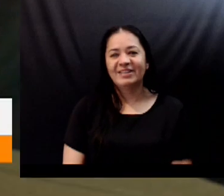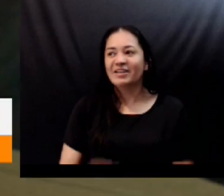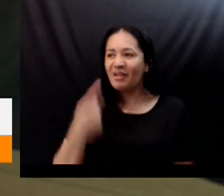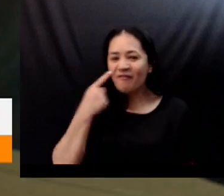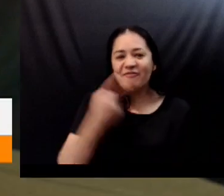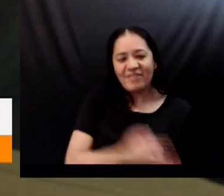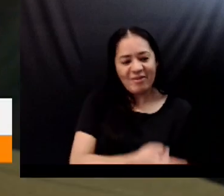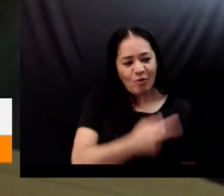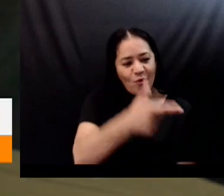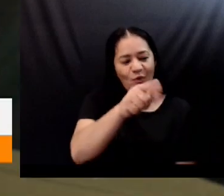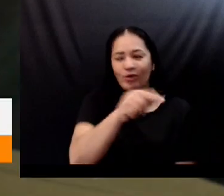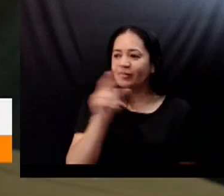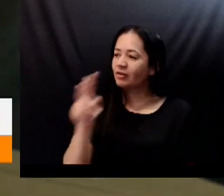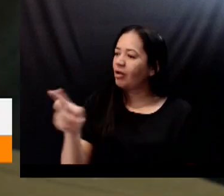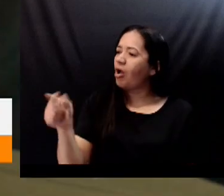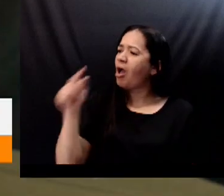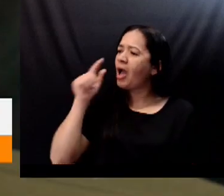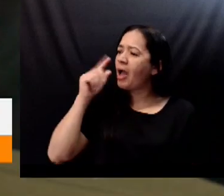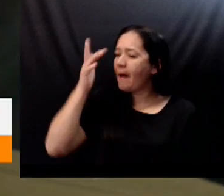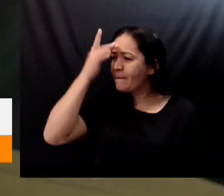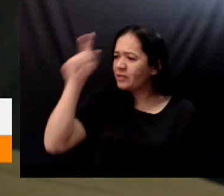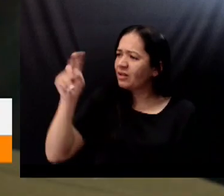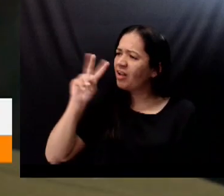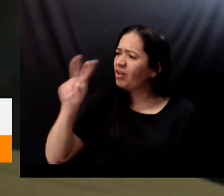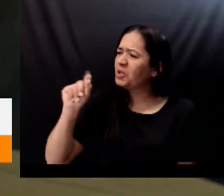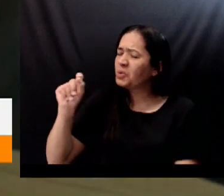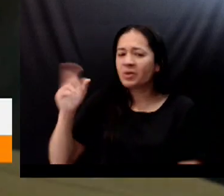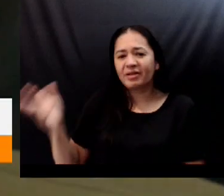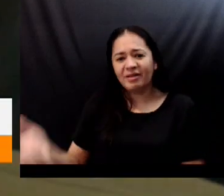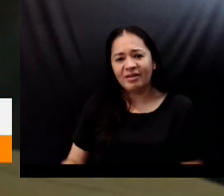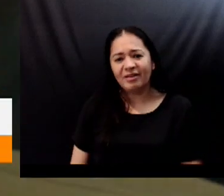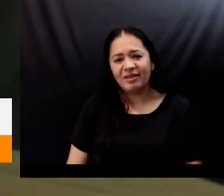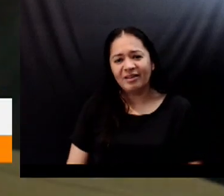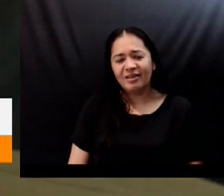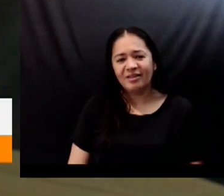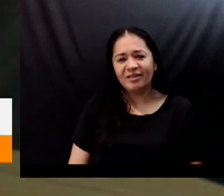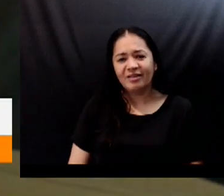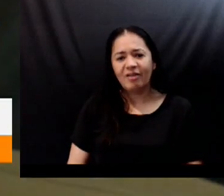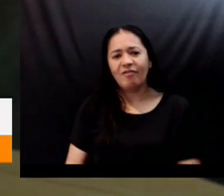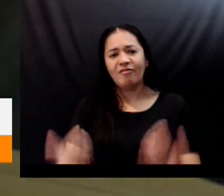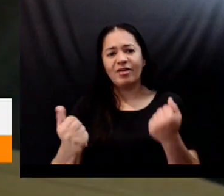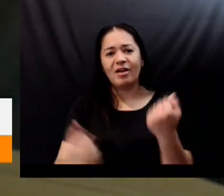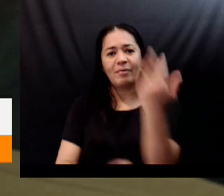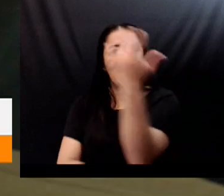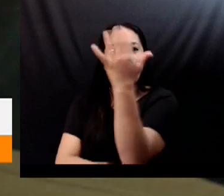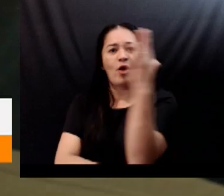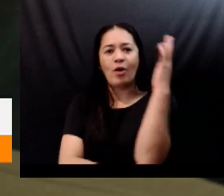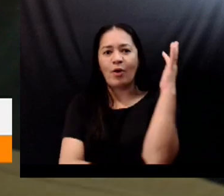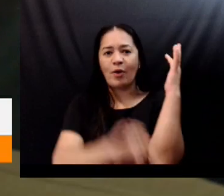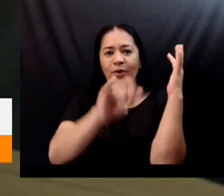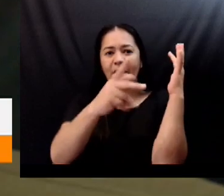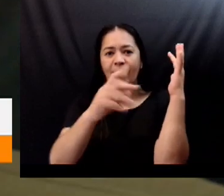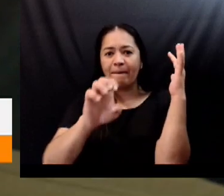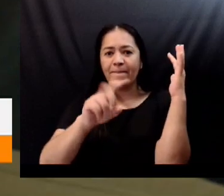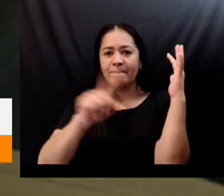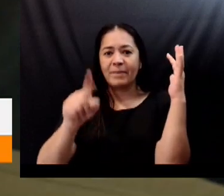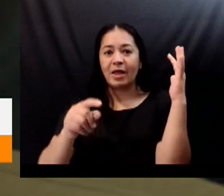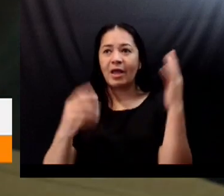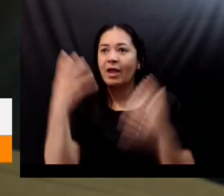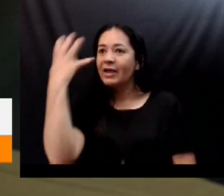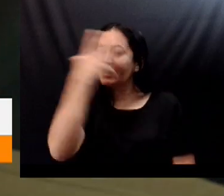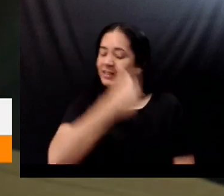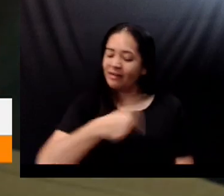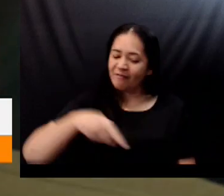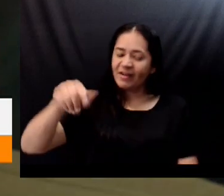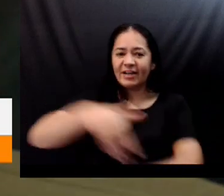parado, olhando pro nada. Gente, contempla. Olha, os ipês estão tão lindos nesse momento, Sim. né? Sai na rua, dá uma